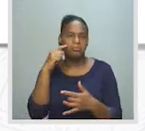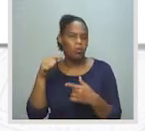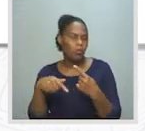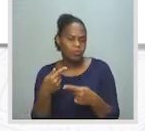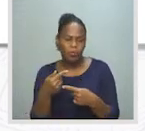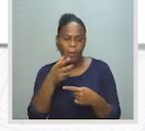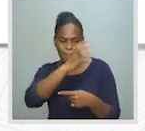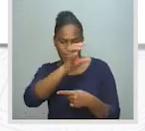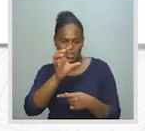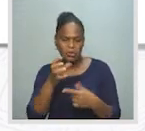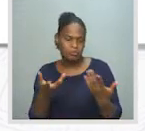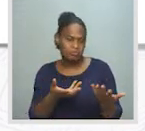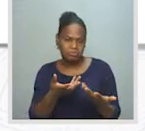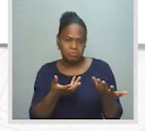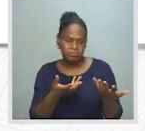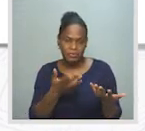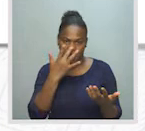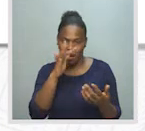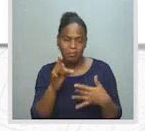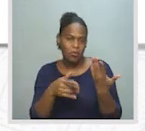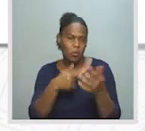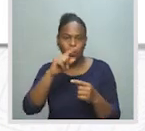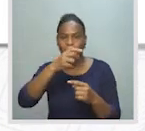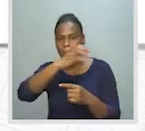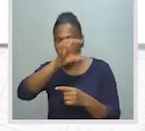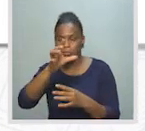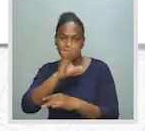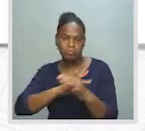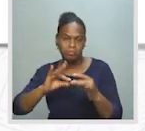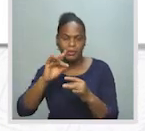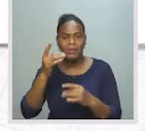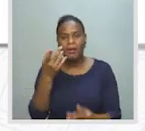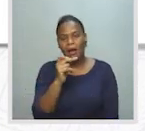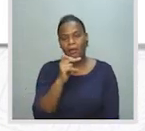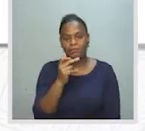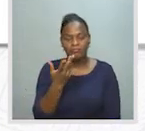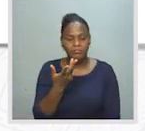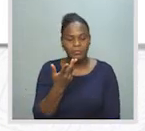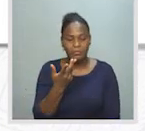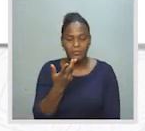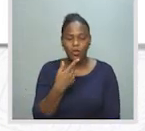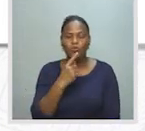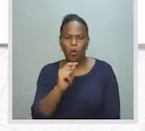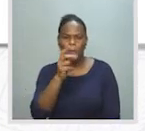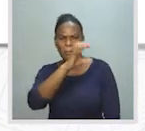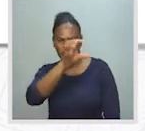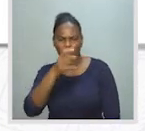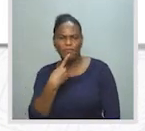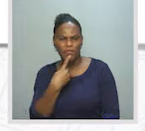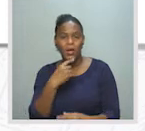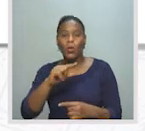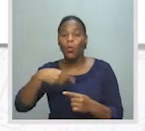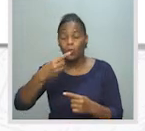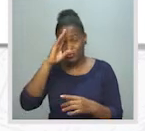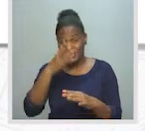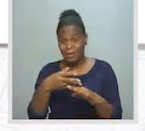na Argélia, Nigéria, no Afeganistão pelos talibãs. Ainda série de